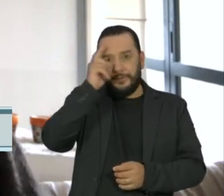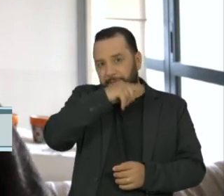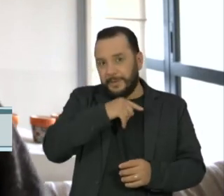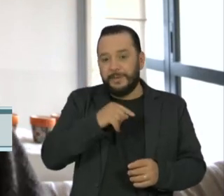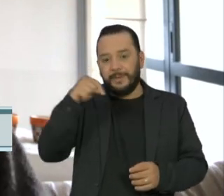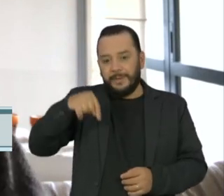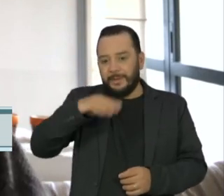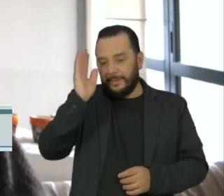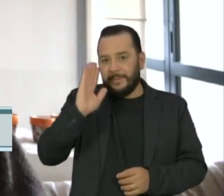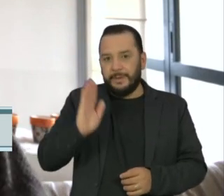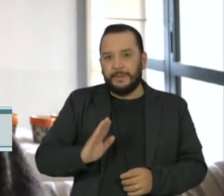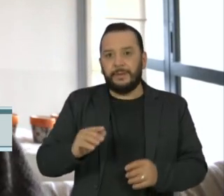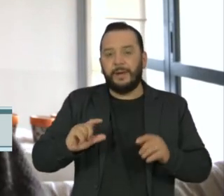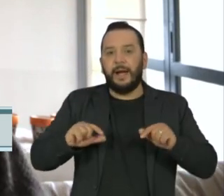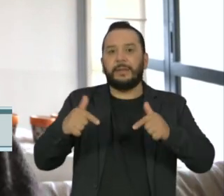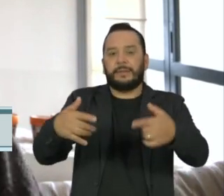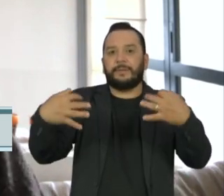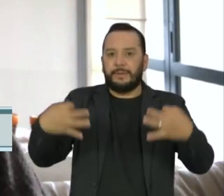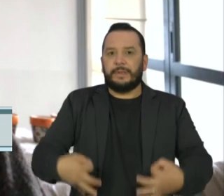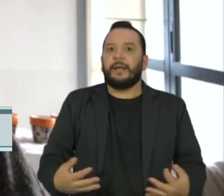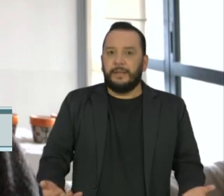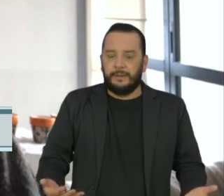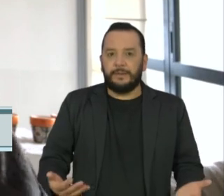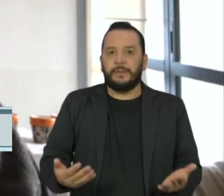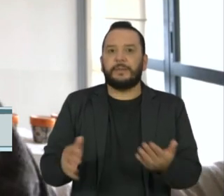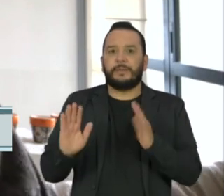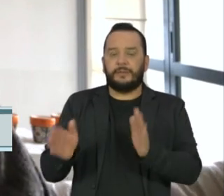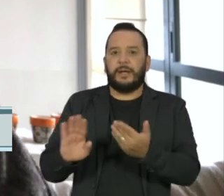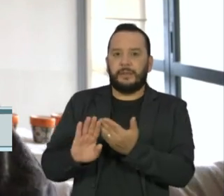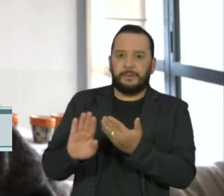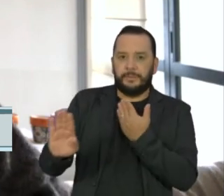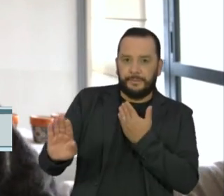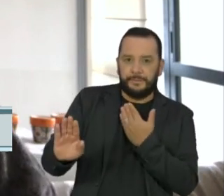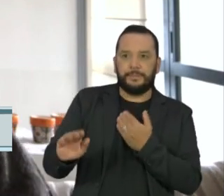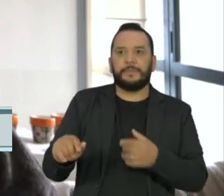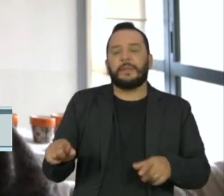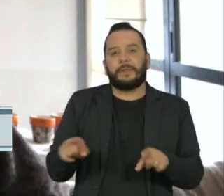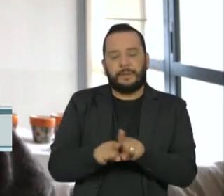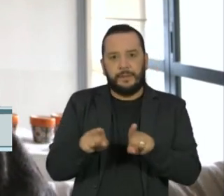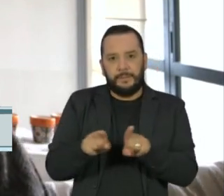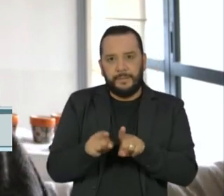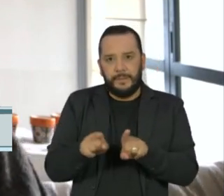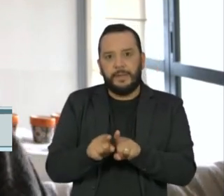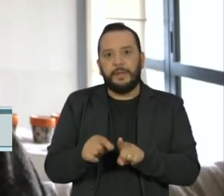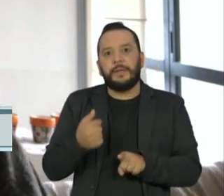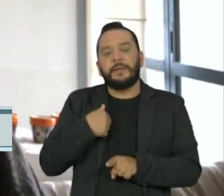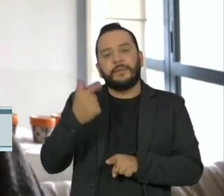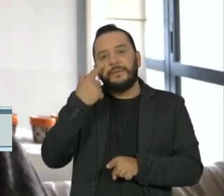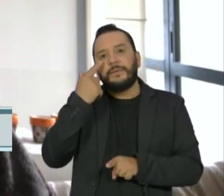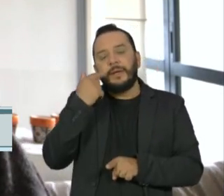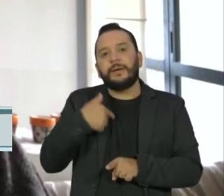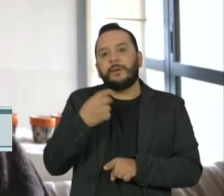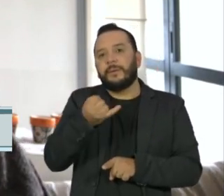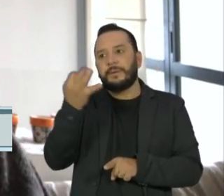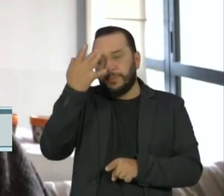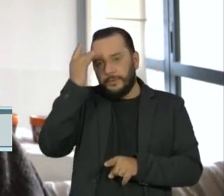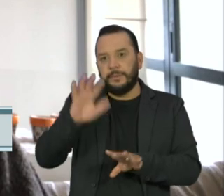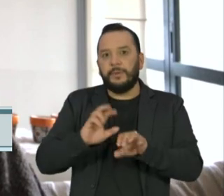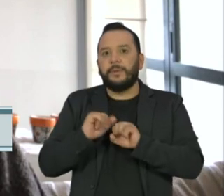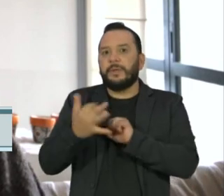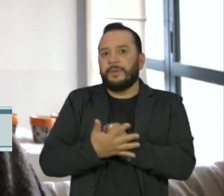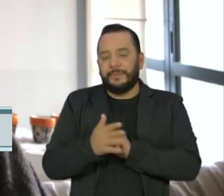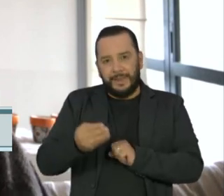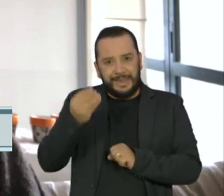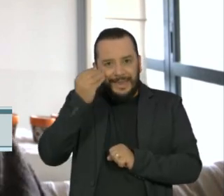eventualmente tomar as medidas epidemiológicas de isolamento, né, de busca ativa dos casos contactantes, quanto mais ficar